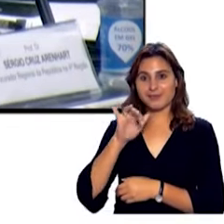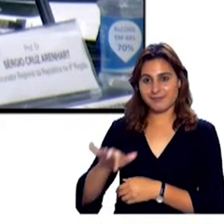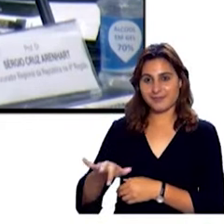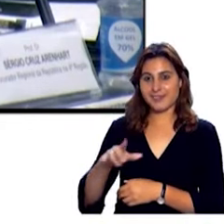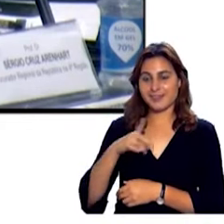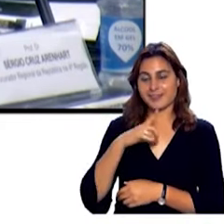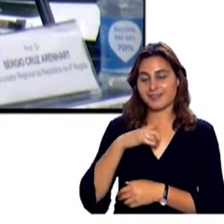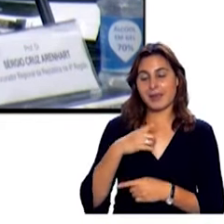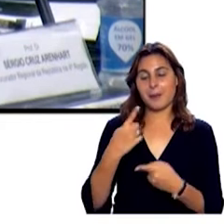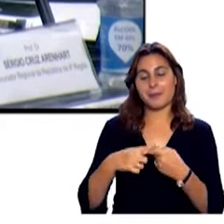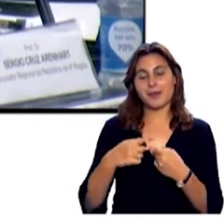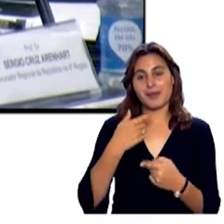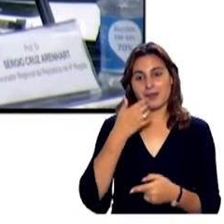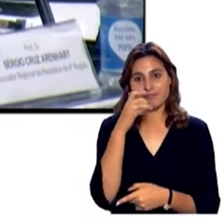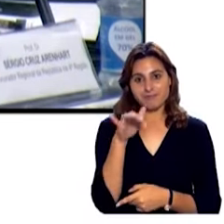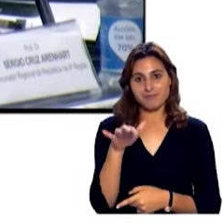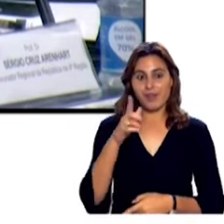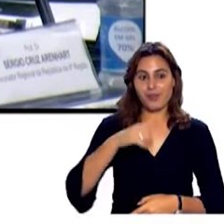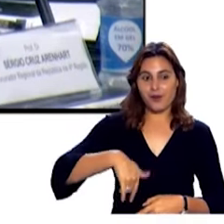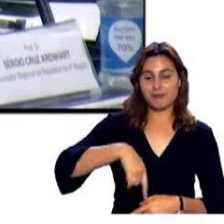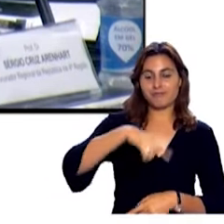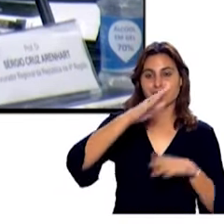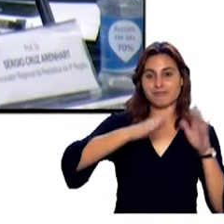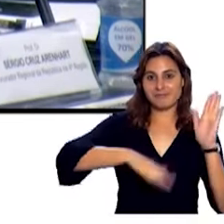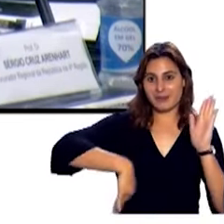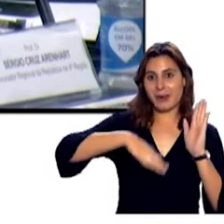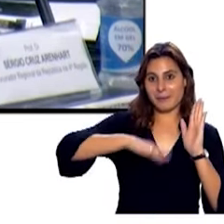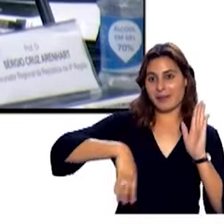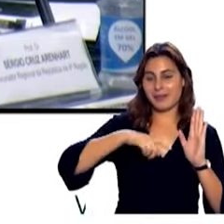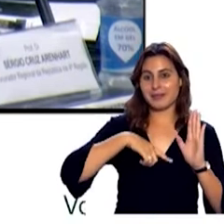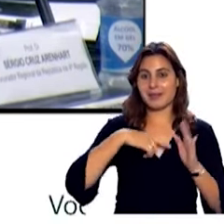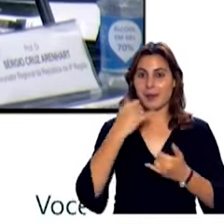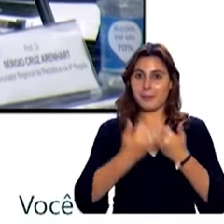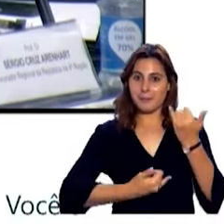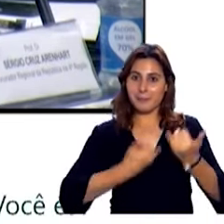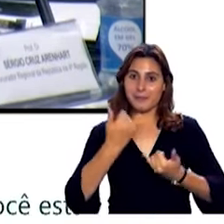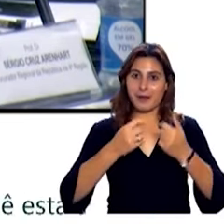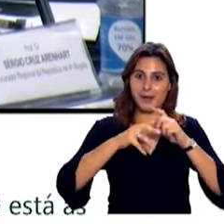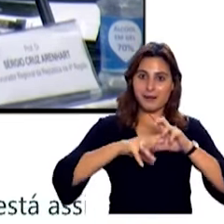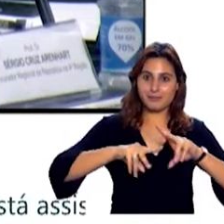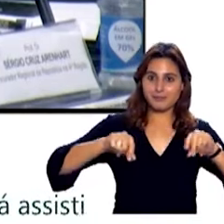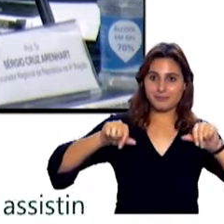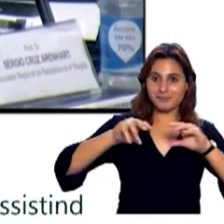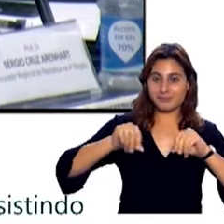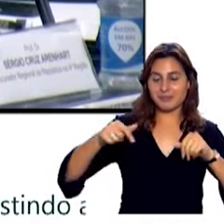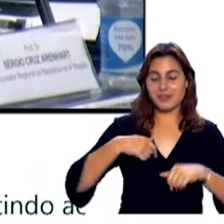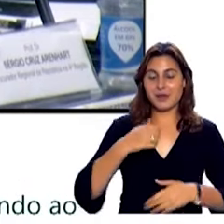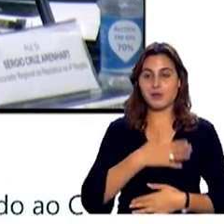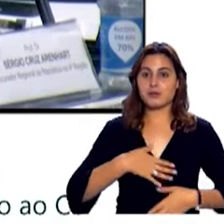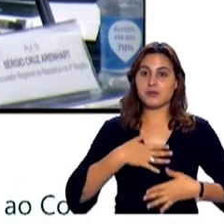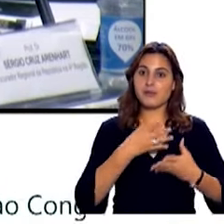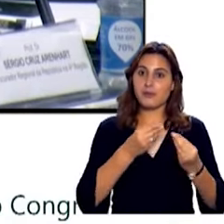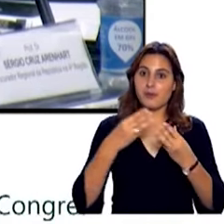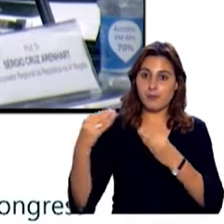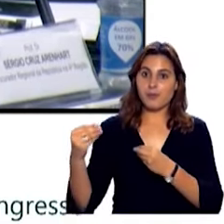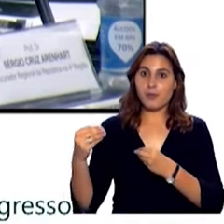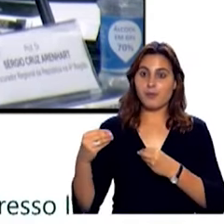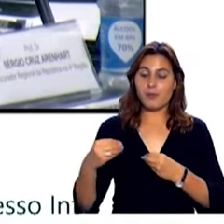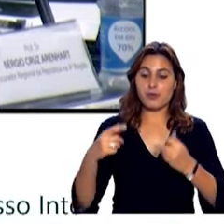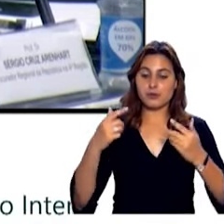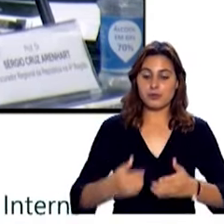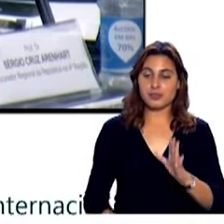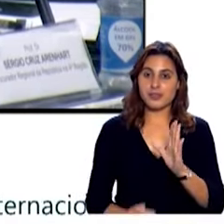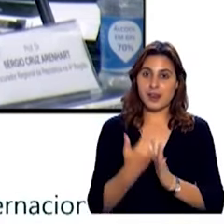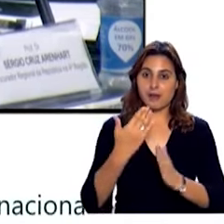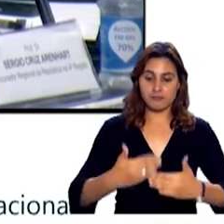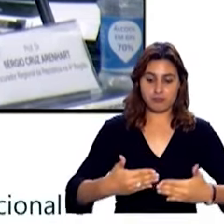era criança a gente ia pra praia né eu adorava brincar na areia da praia e uma das coisas que mais gostava de fazer era fazer uma barreira para ver se a onda do